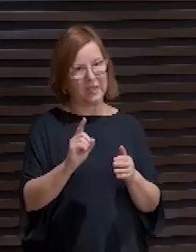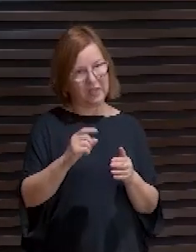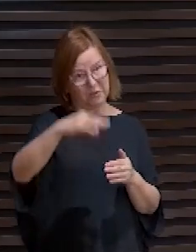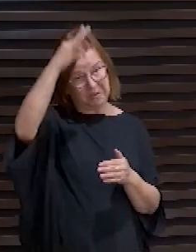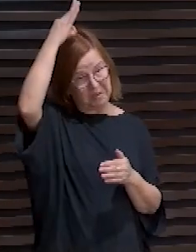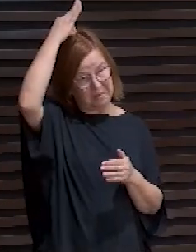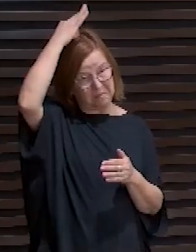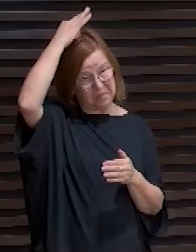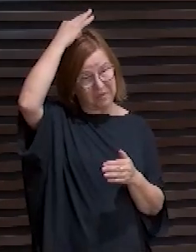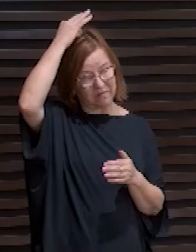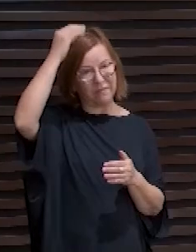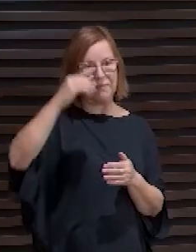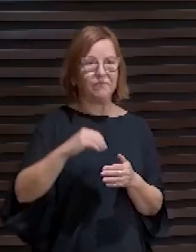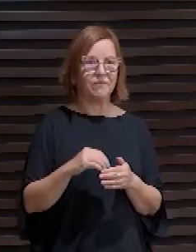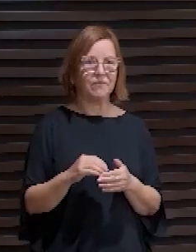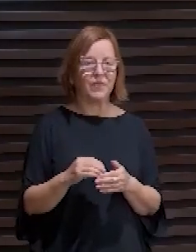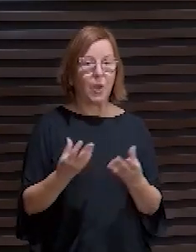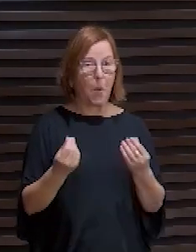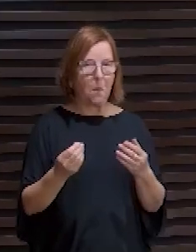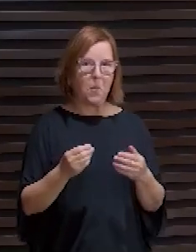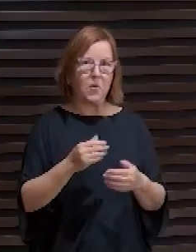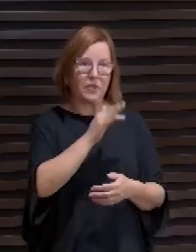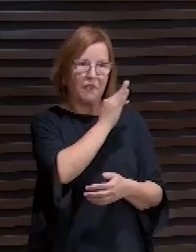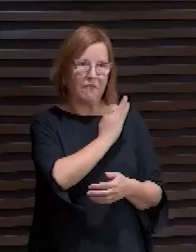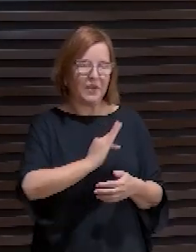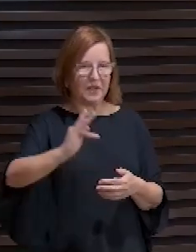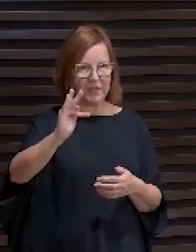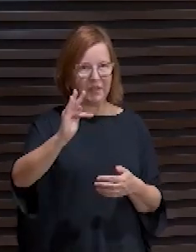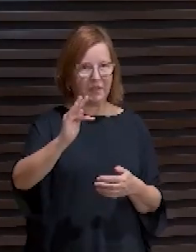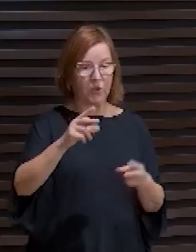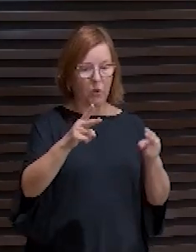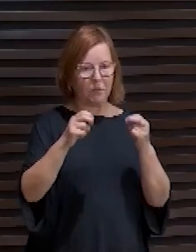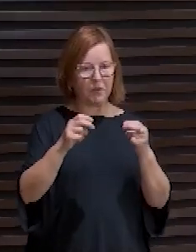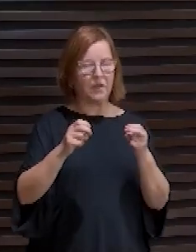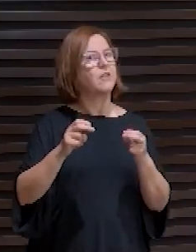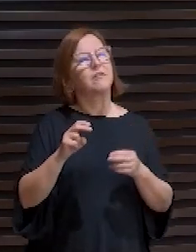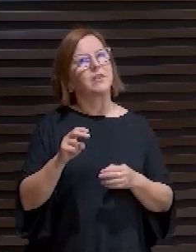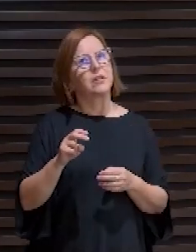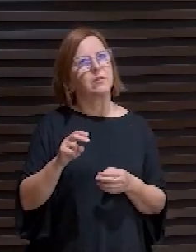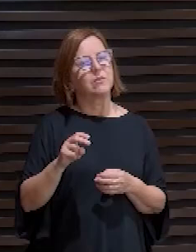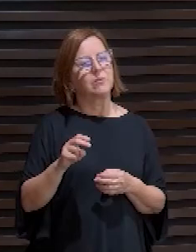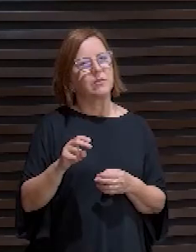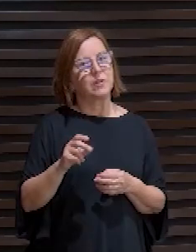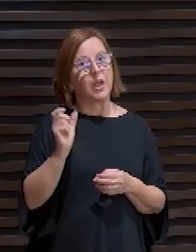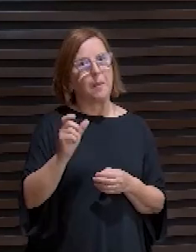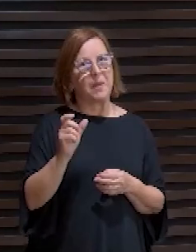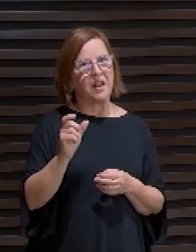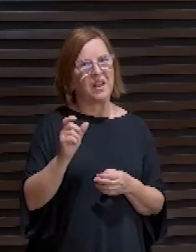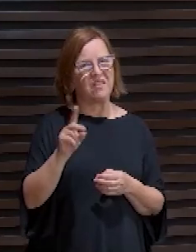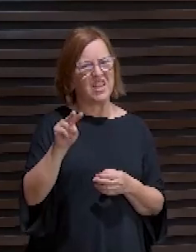muitos fariseus, observando não o Deus da palavra, mas a palavra como uma lei